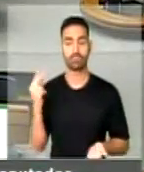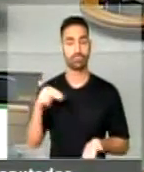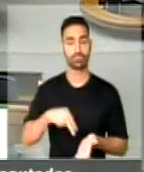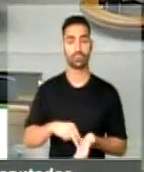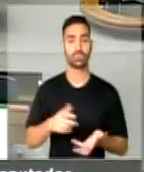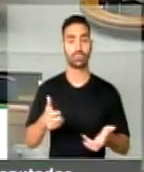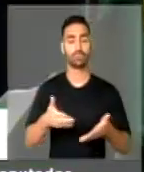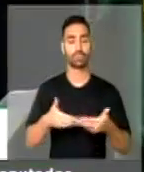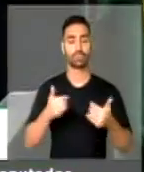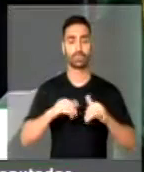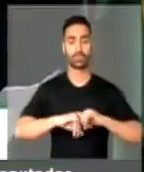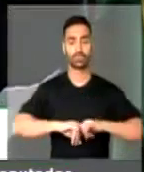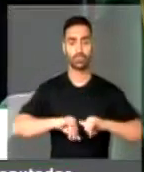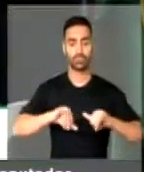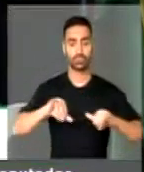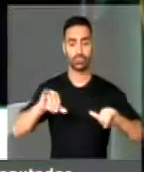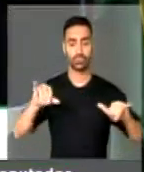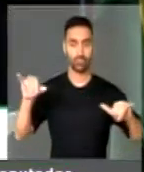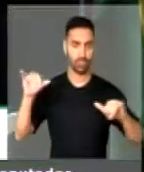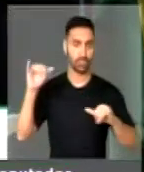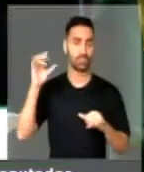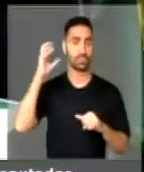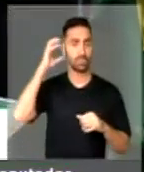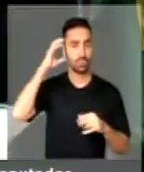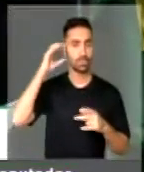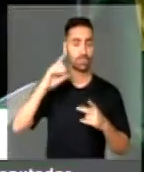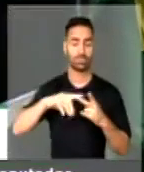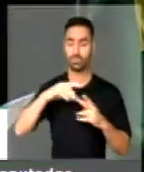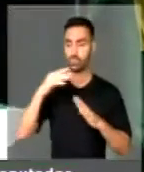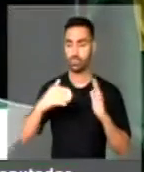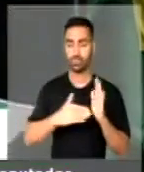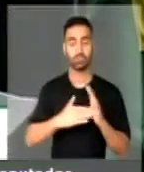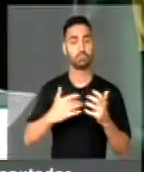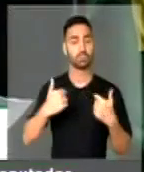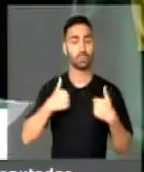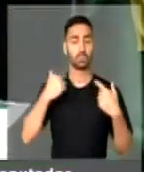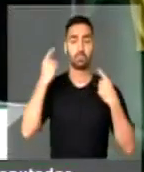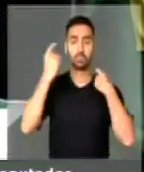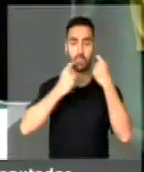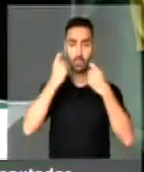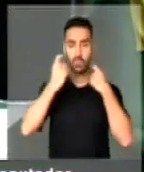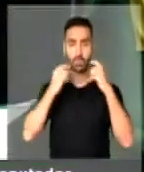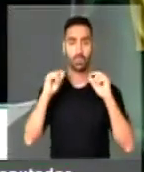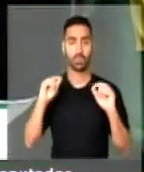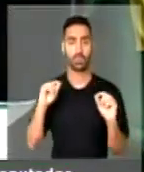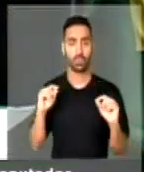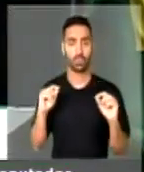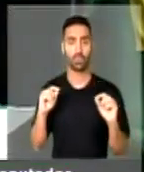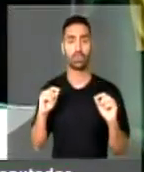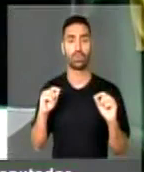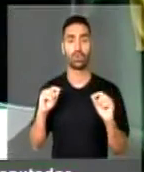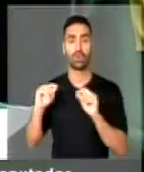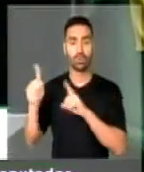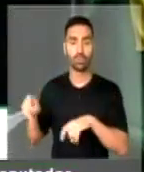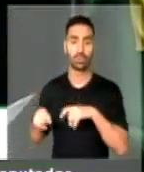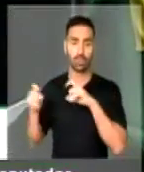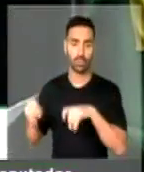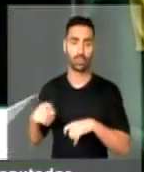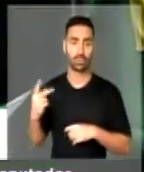peço divulgação na voz do Brasil e nos veículos dessa casa e a preocupação com o censo agropecuário no